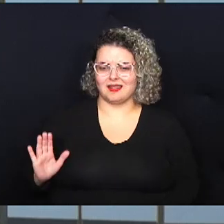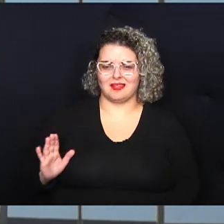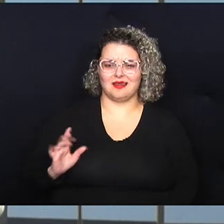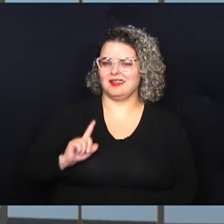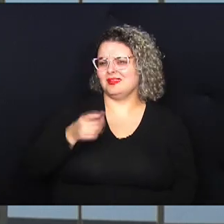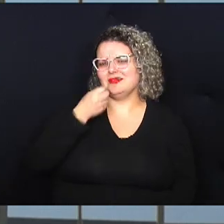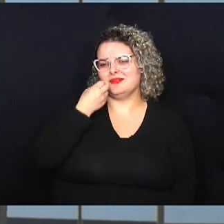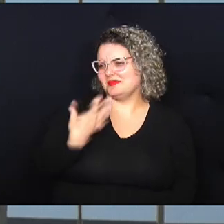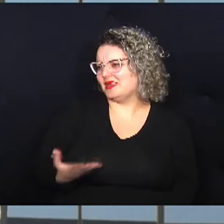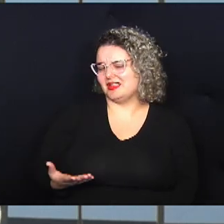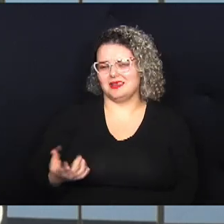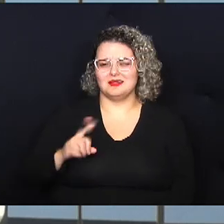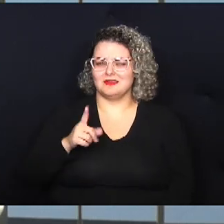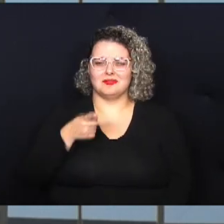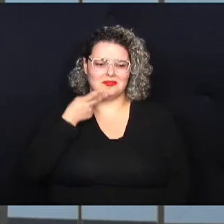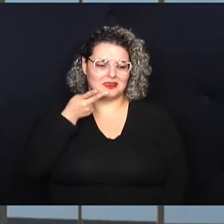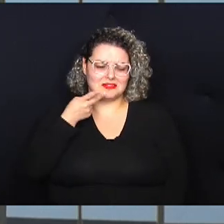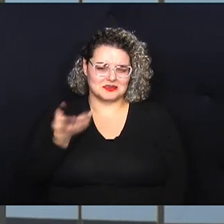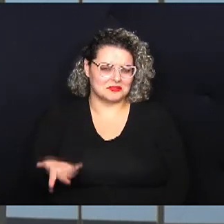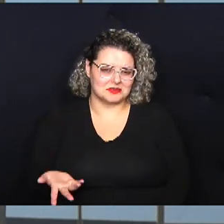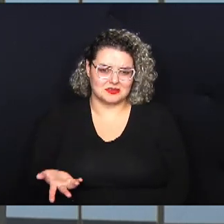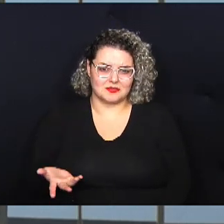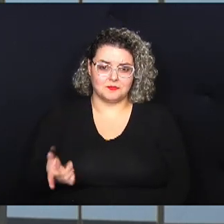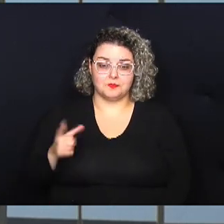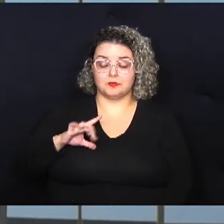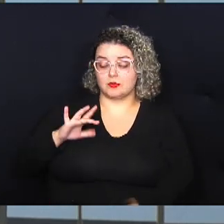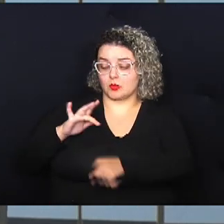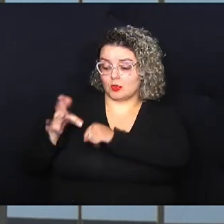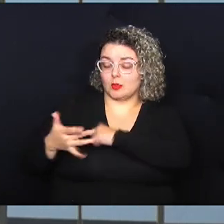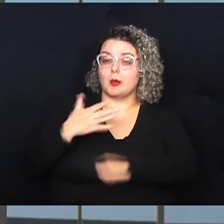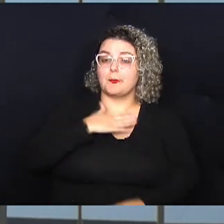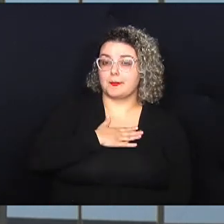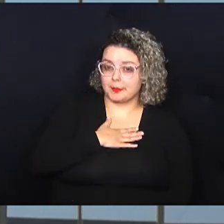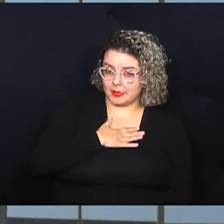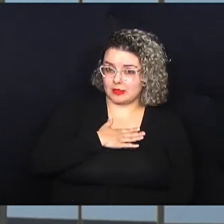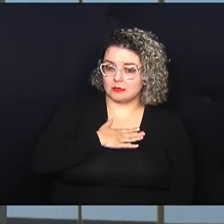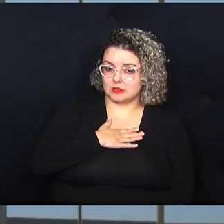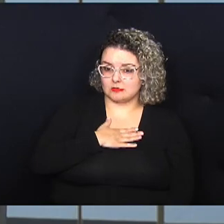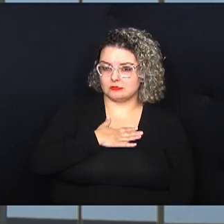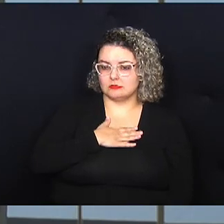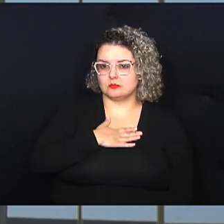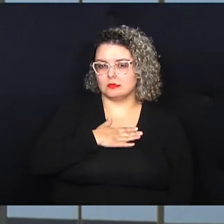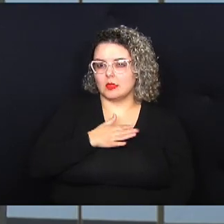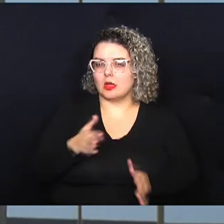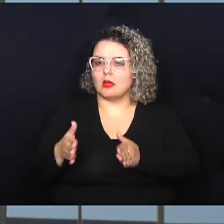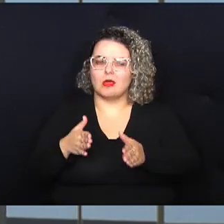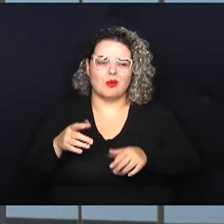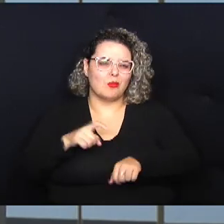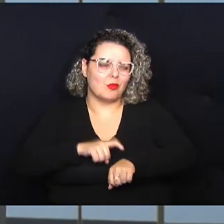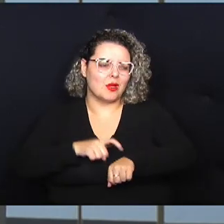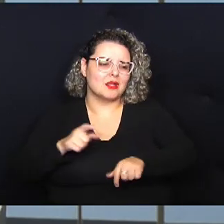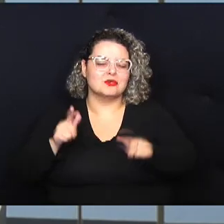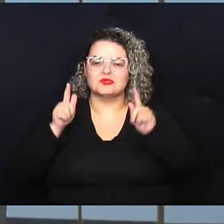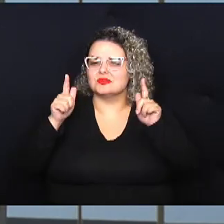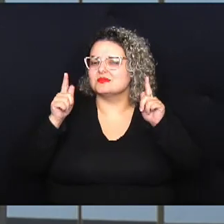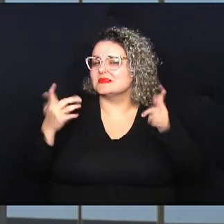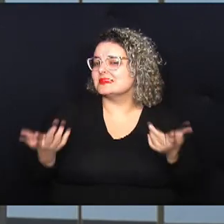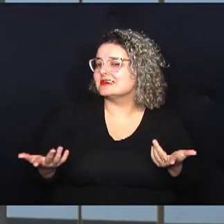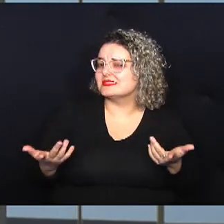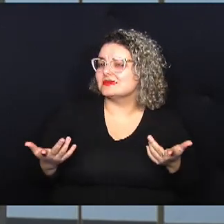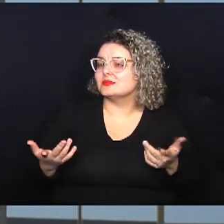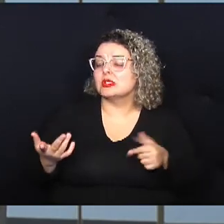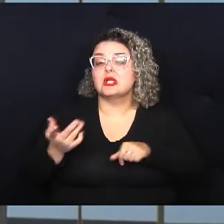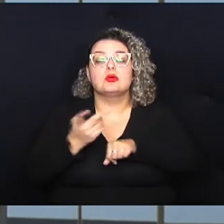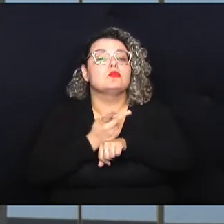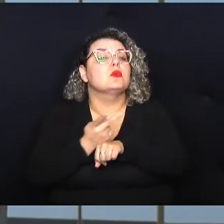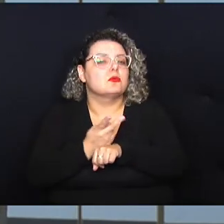faça comentário. Eu acho que assim, eu tenho a rede social para mim, para um momento de diversão, para eu buscar algo